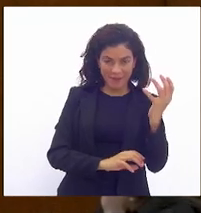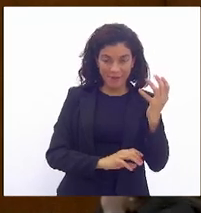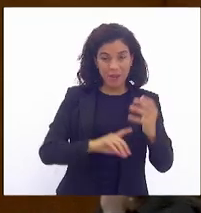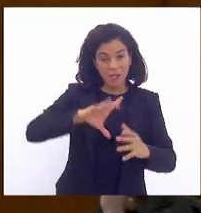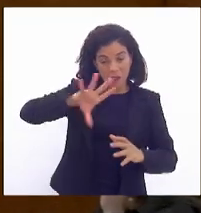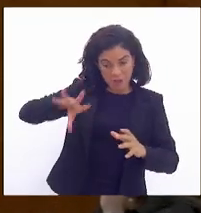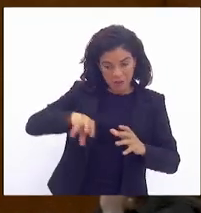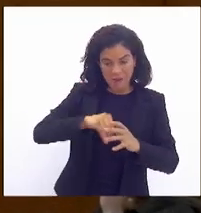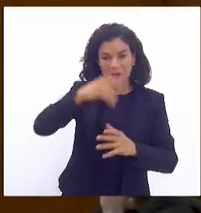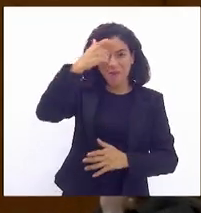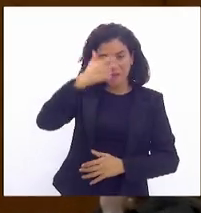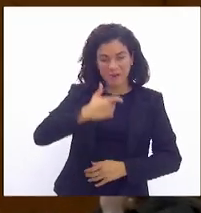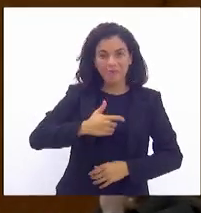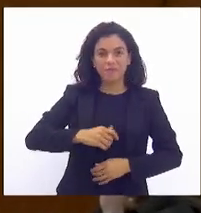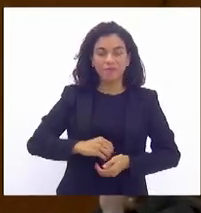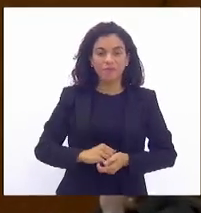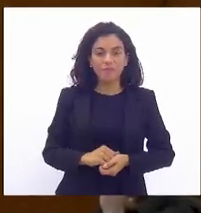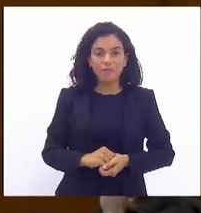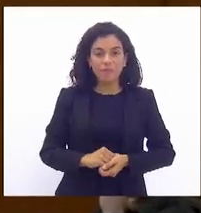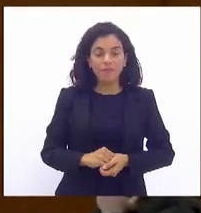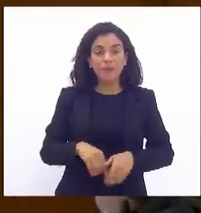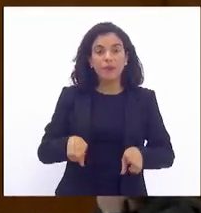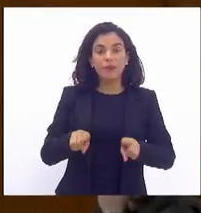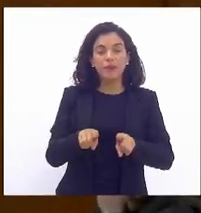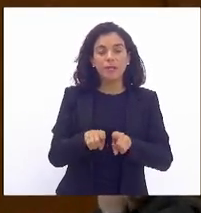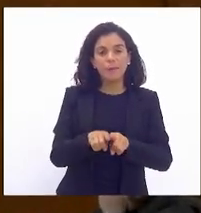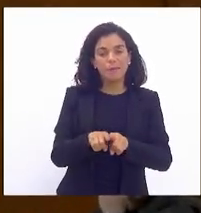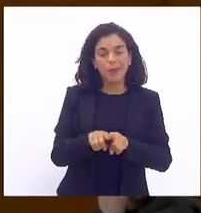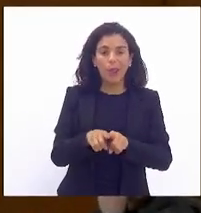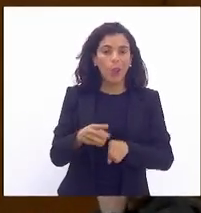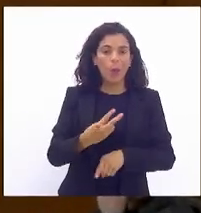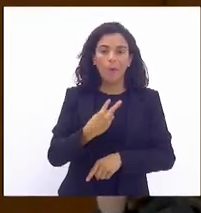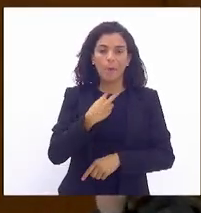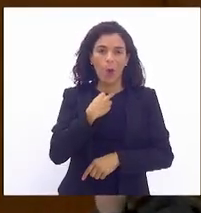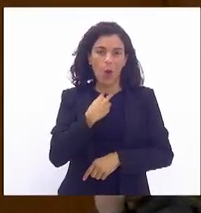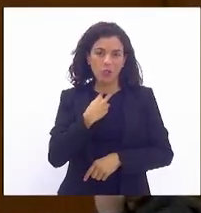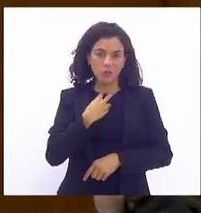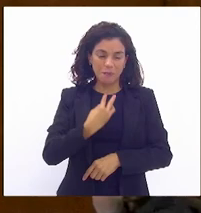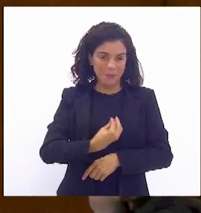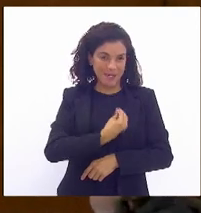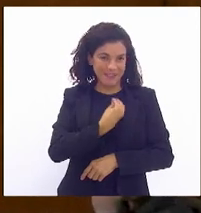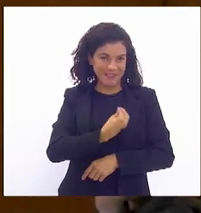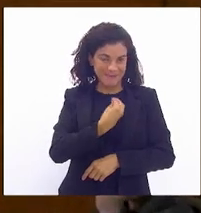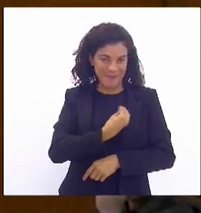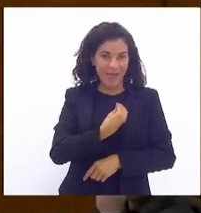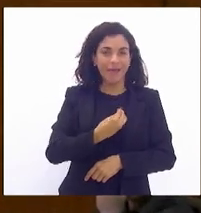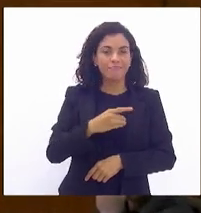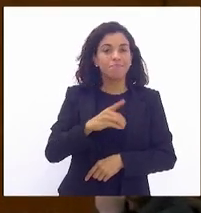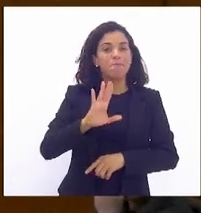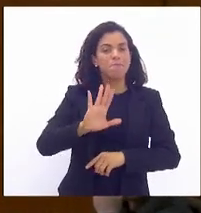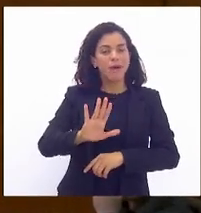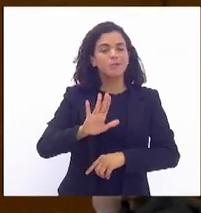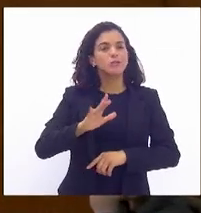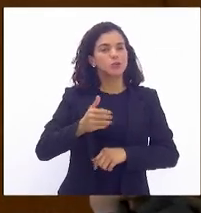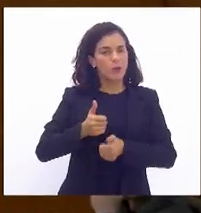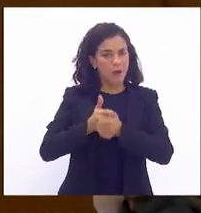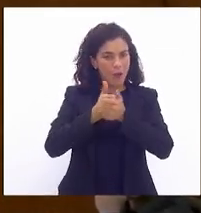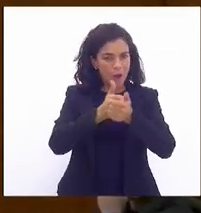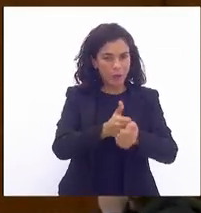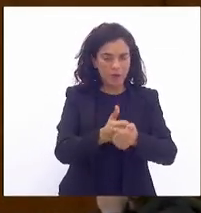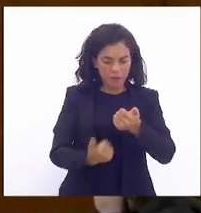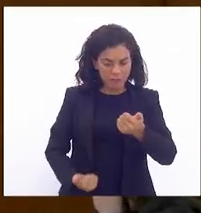parte. Não pude ir para essa audiência, mas estou participando, acompanhando, dando a maior